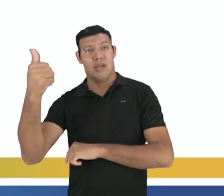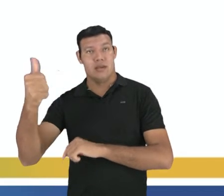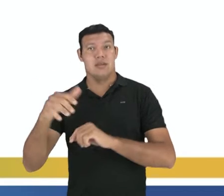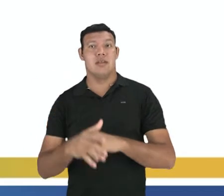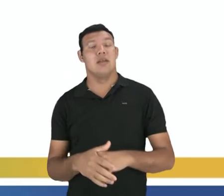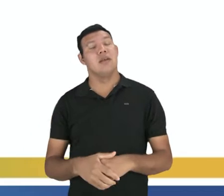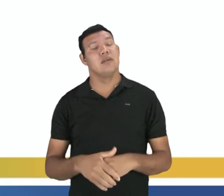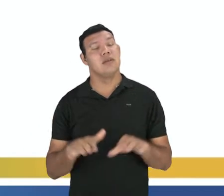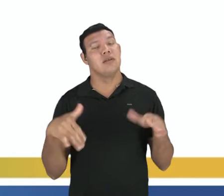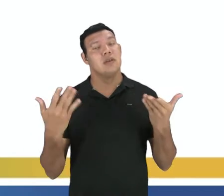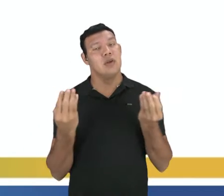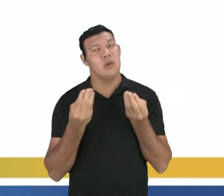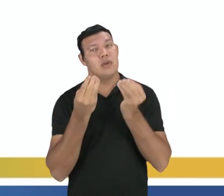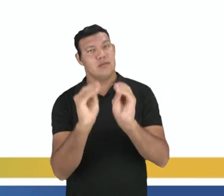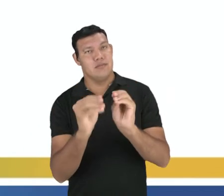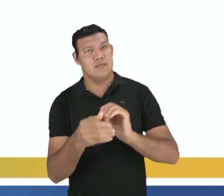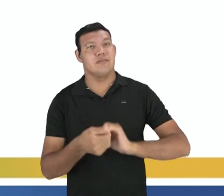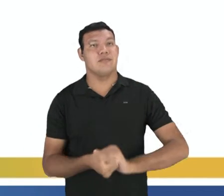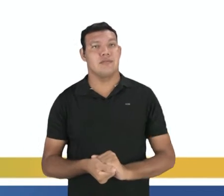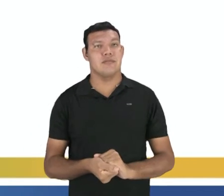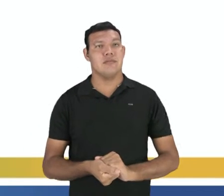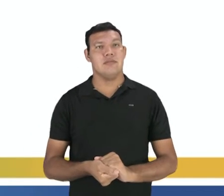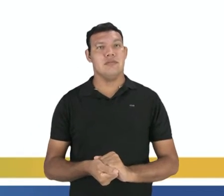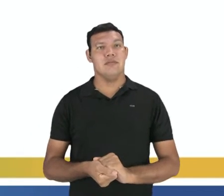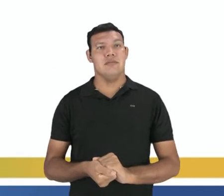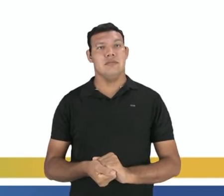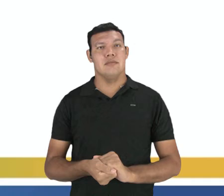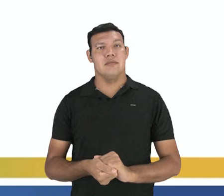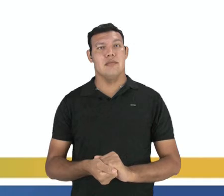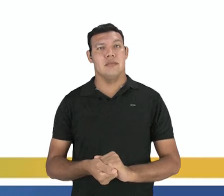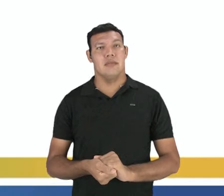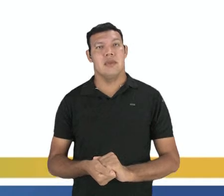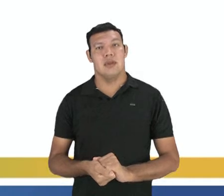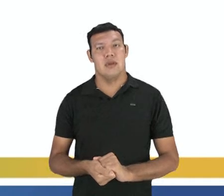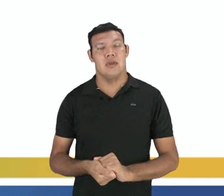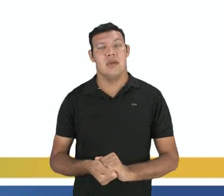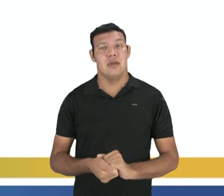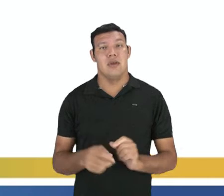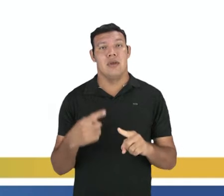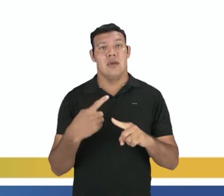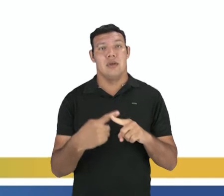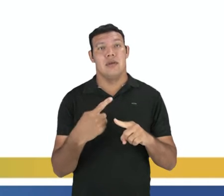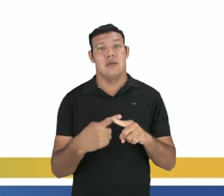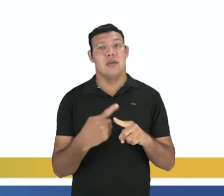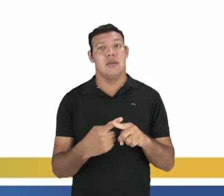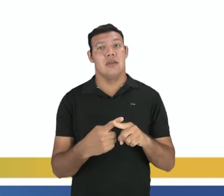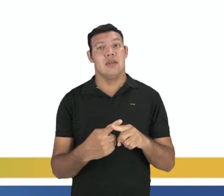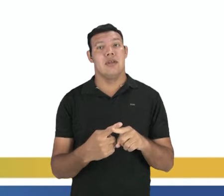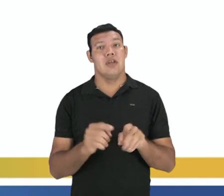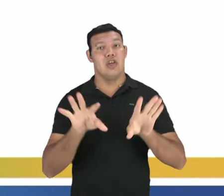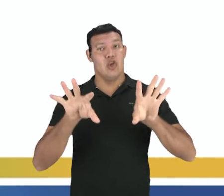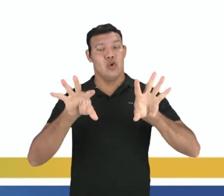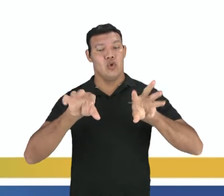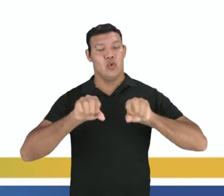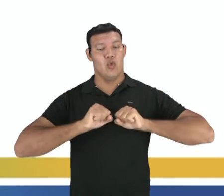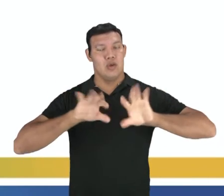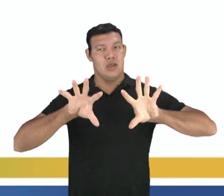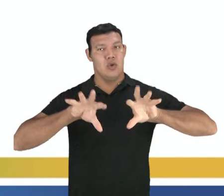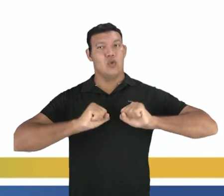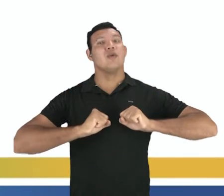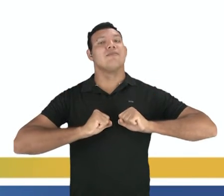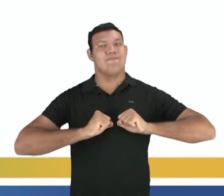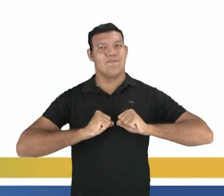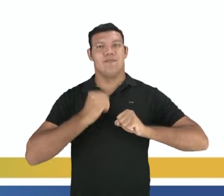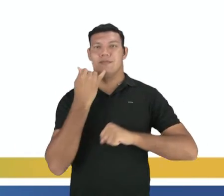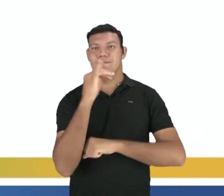essa expressão por menos um ela fica negativa esse negativo indica que a força pensa ela tá retirando energia né do corpo durante o